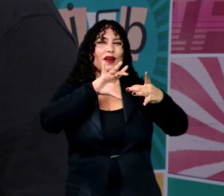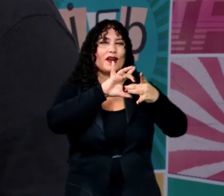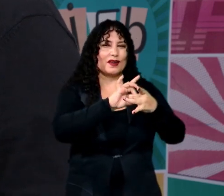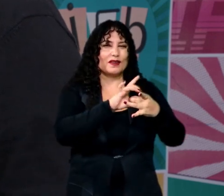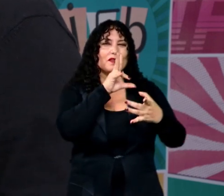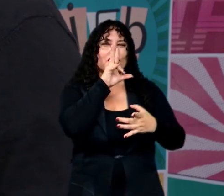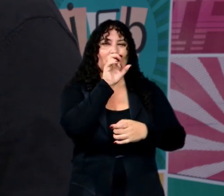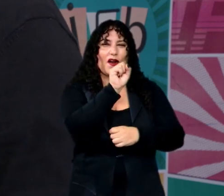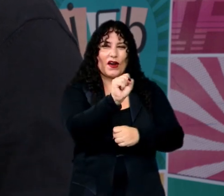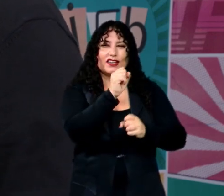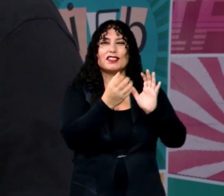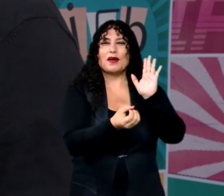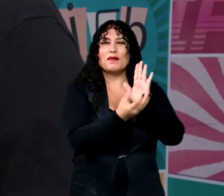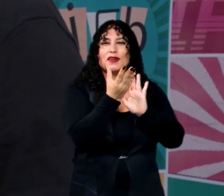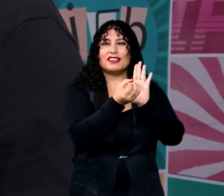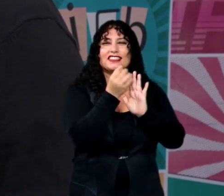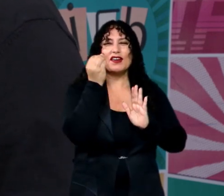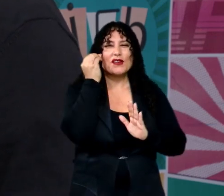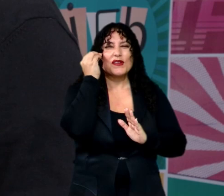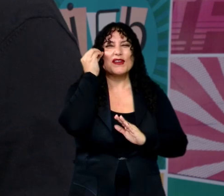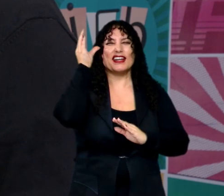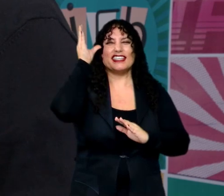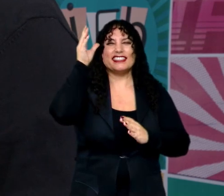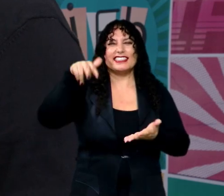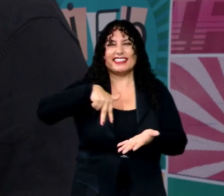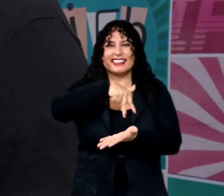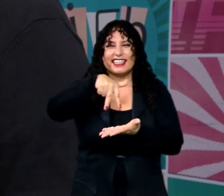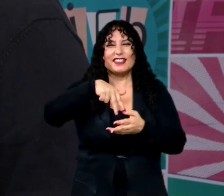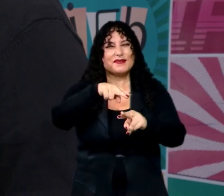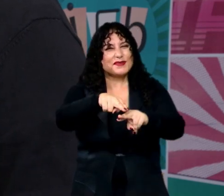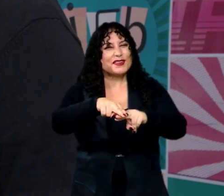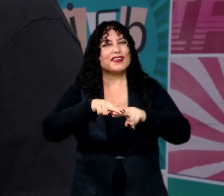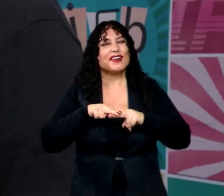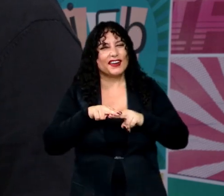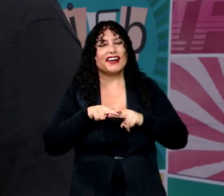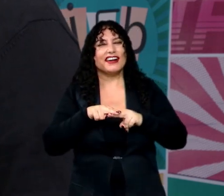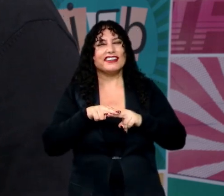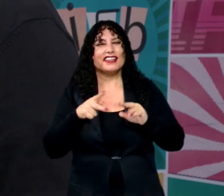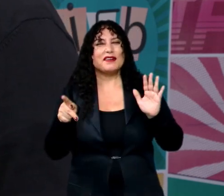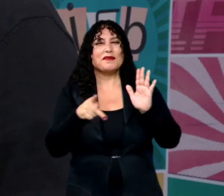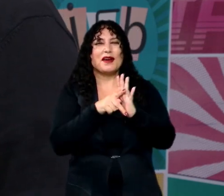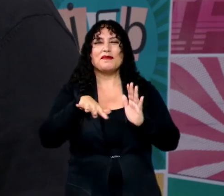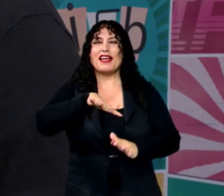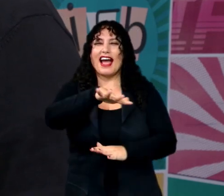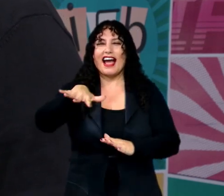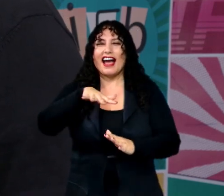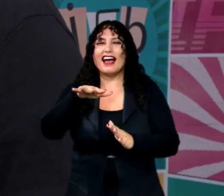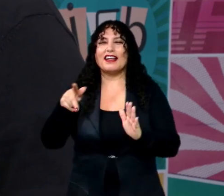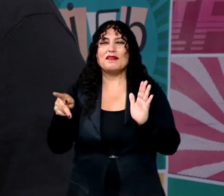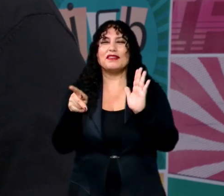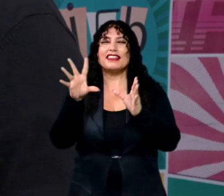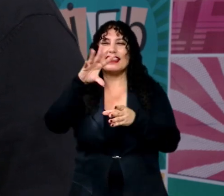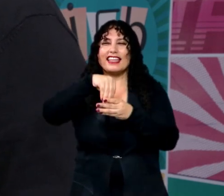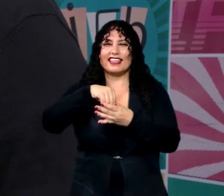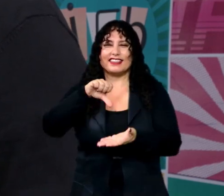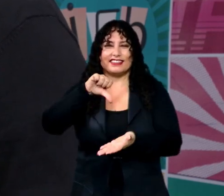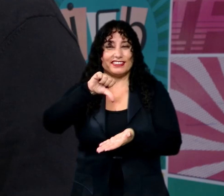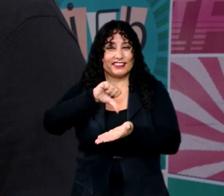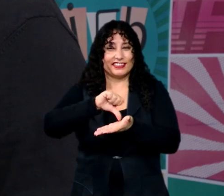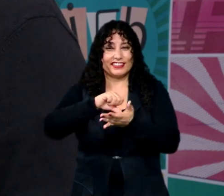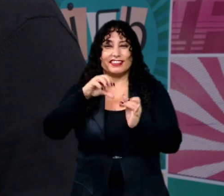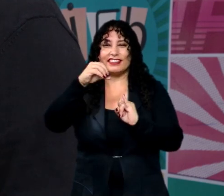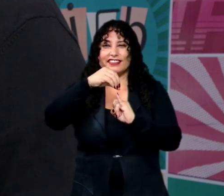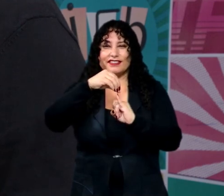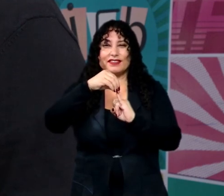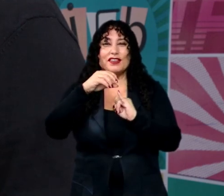forte com a produção de conhecimento em dança por causa da própria área dentro do IFB. Sim. Então, o